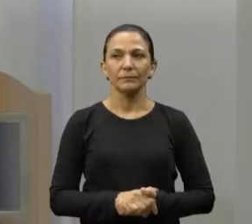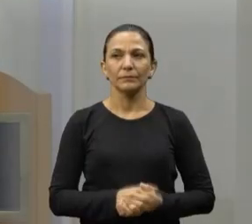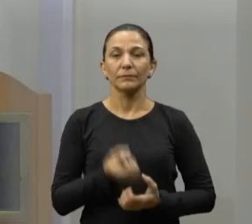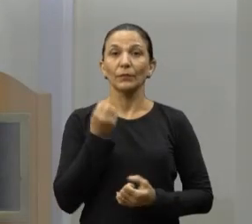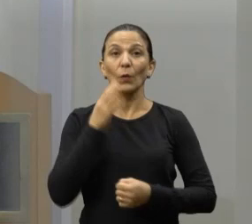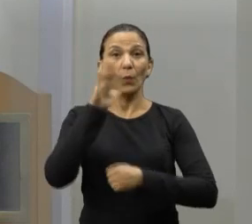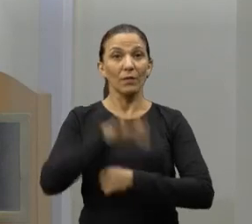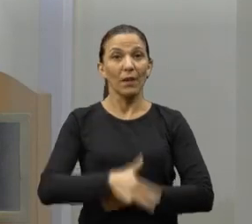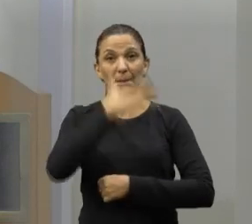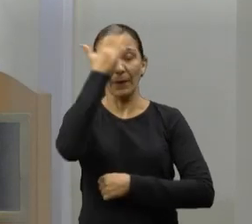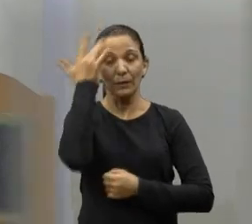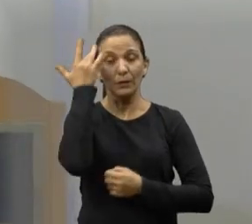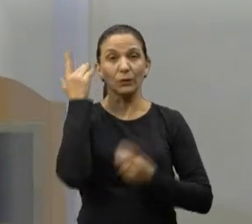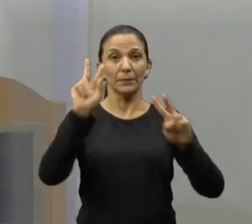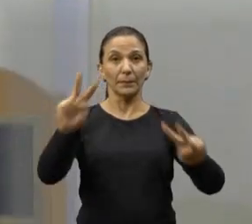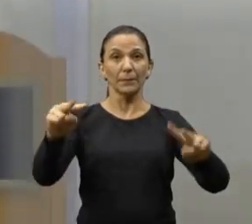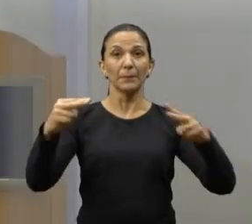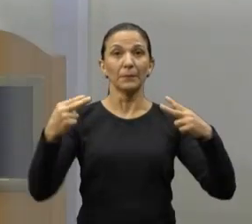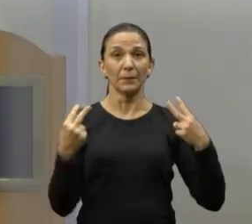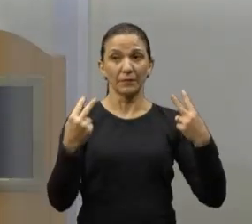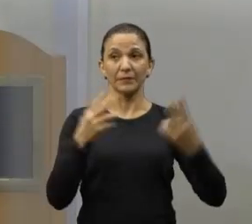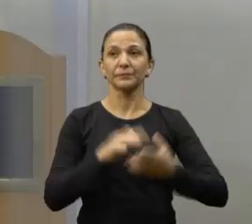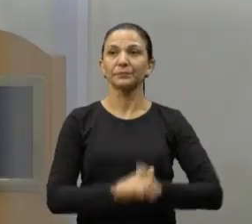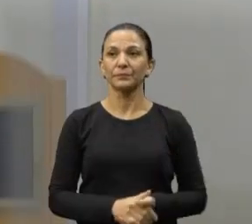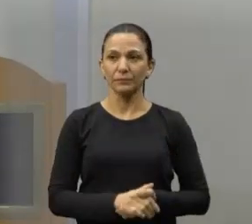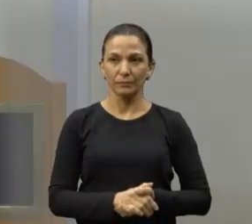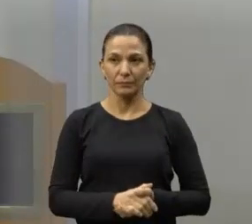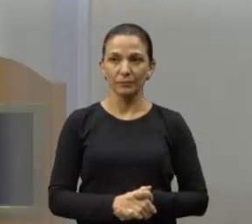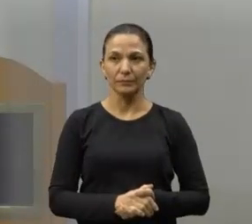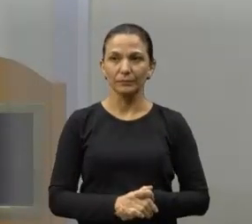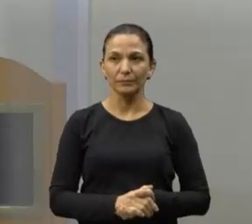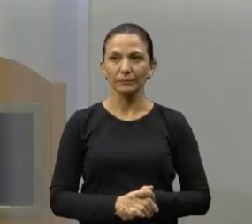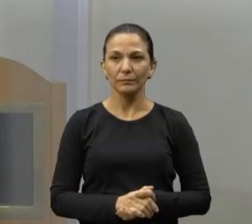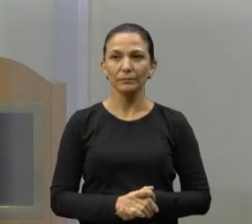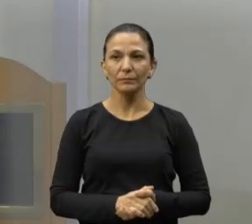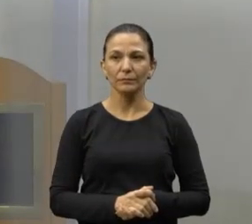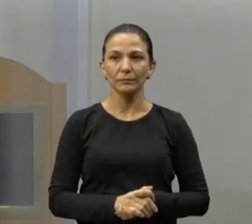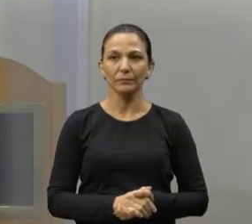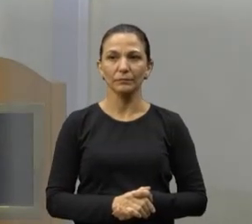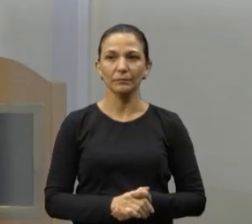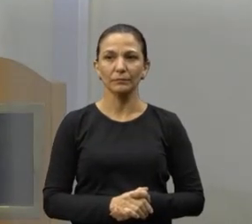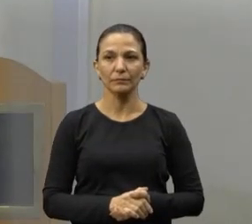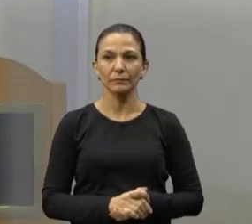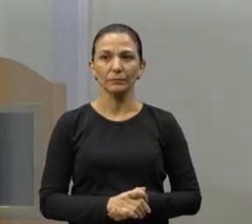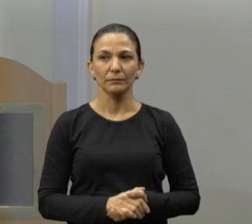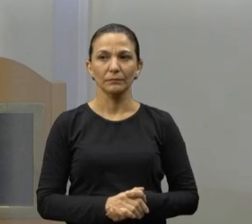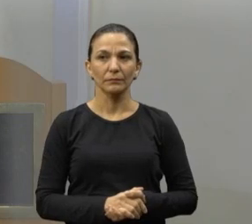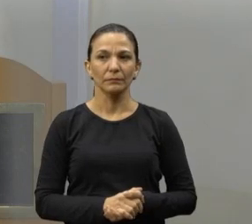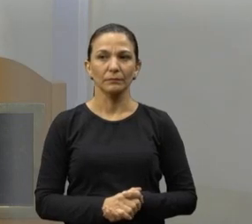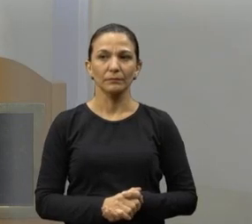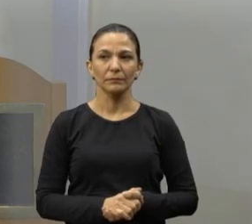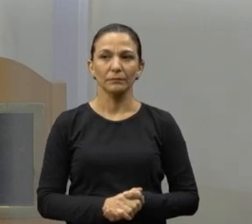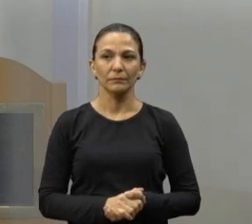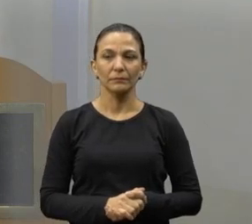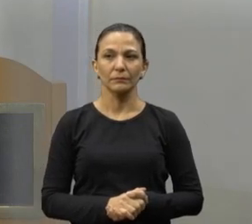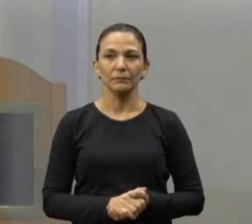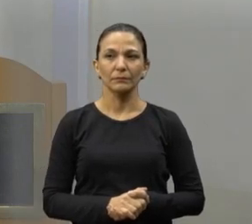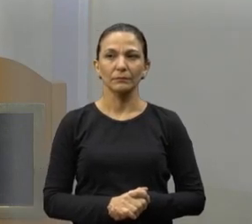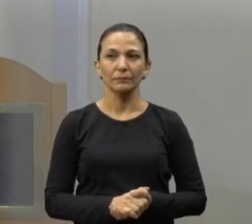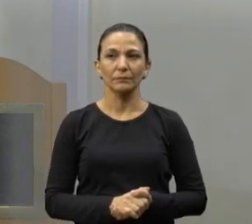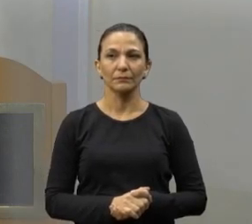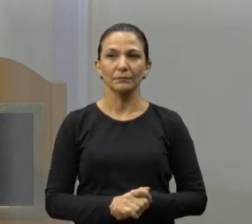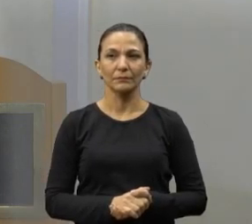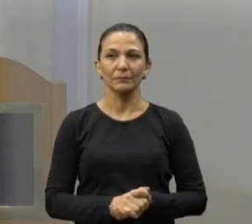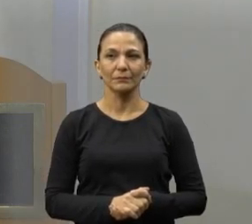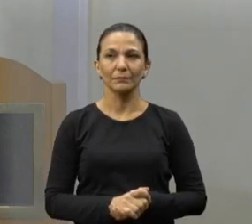Boa tarde pessoal boa tarde todo mundo aqui presente todos que estão me assistindo de casa nos assistindo voltando